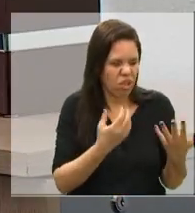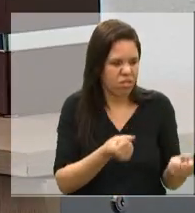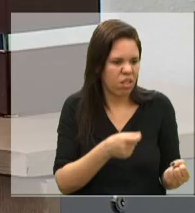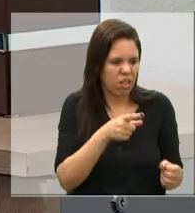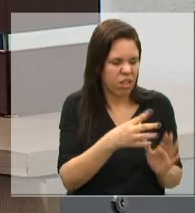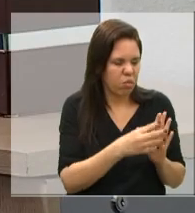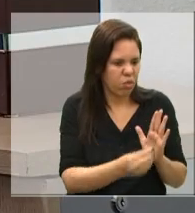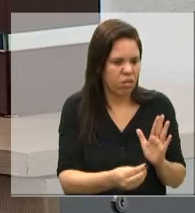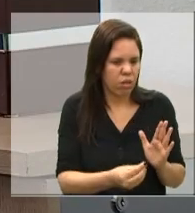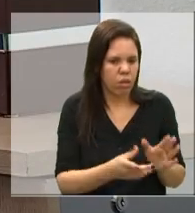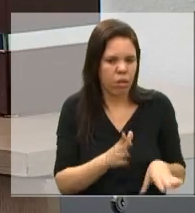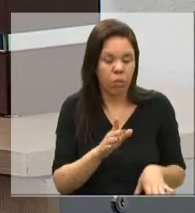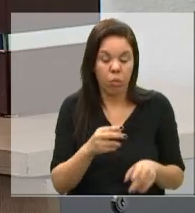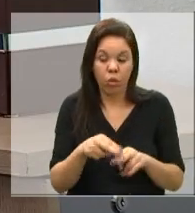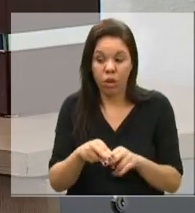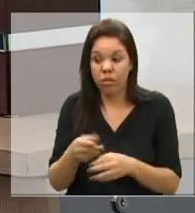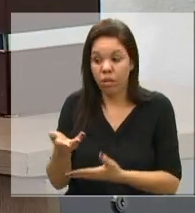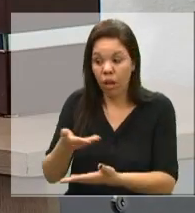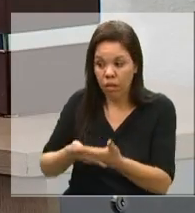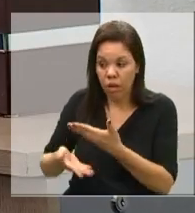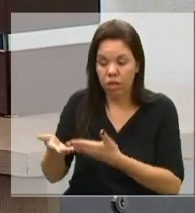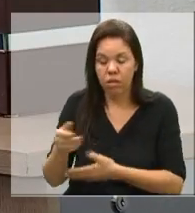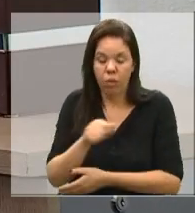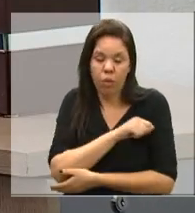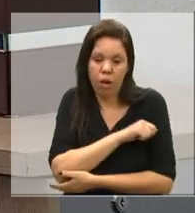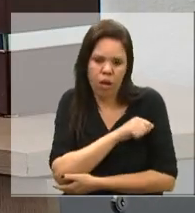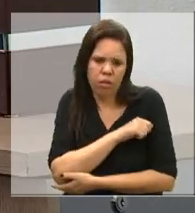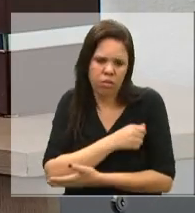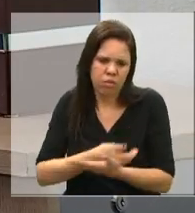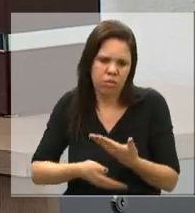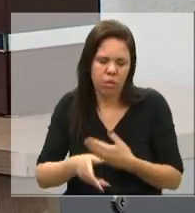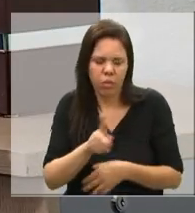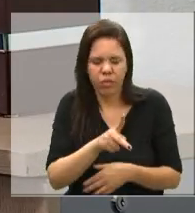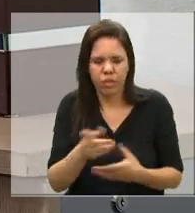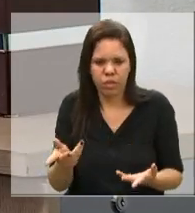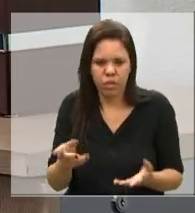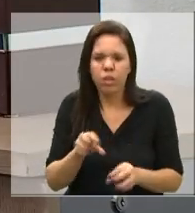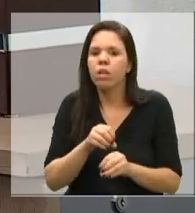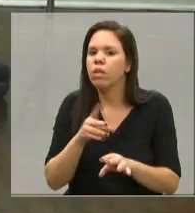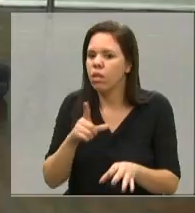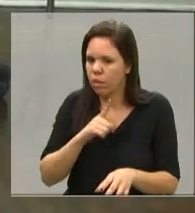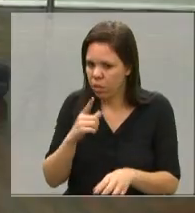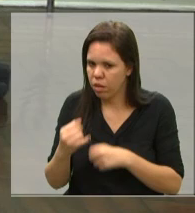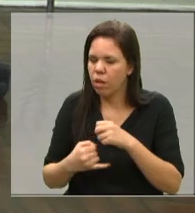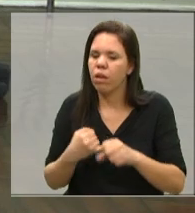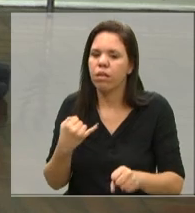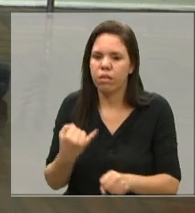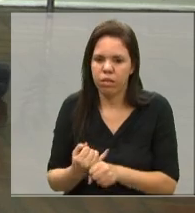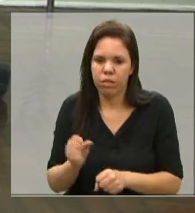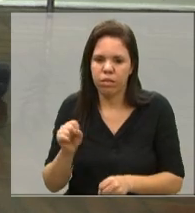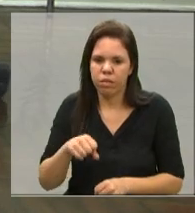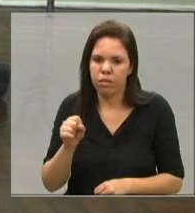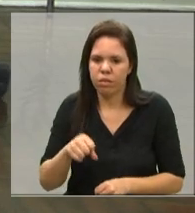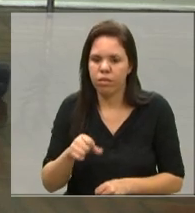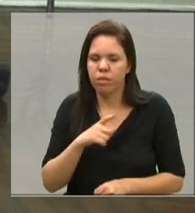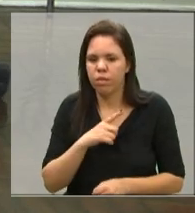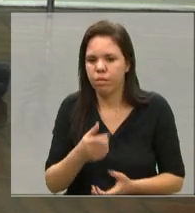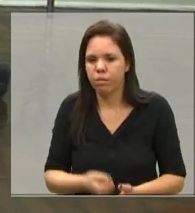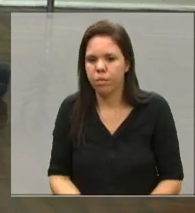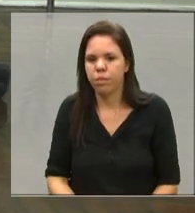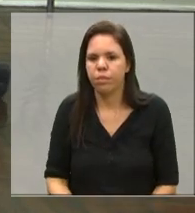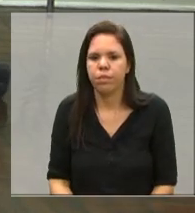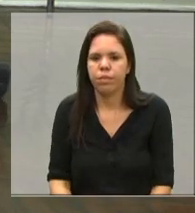interação. Aluno-professor e aluno com aluno. No IAD, essa interação também é virtual? Sim. Eu acho que há